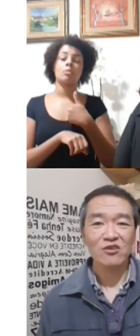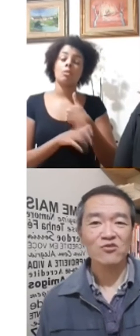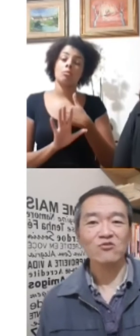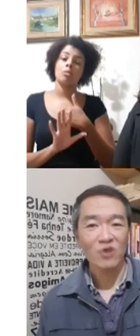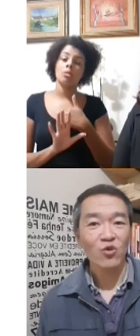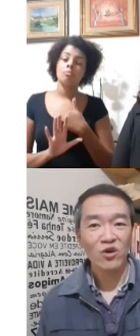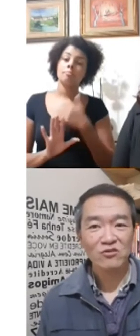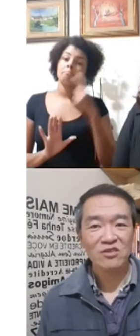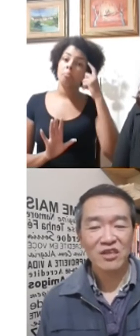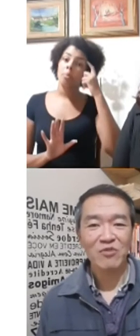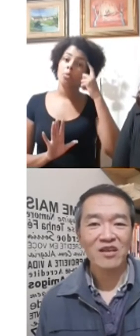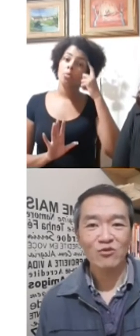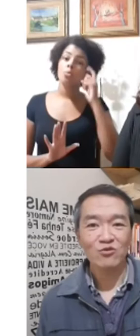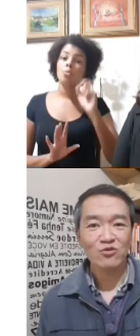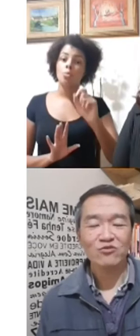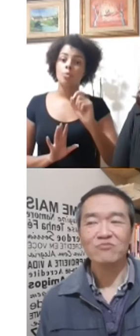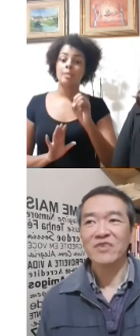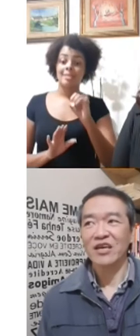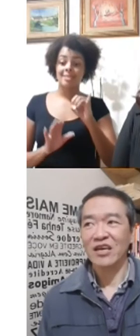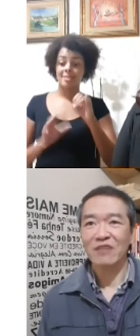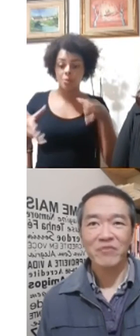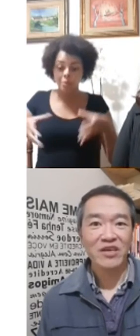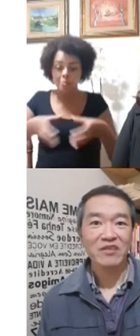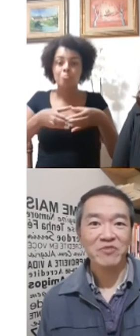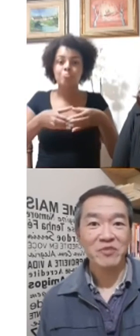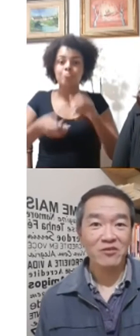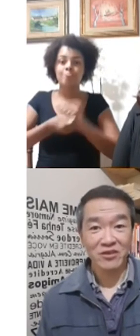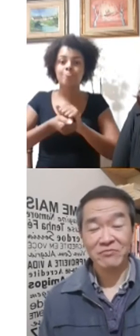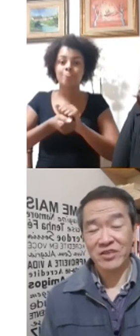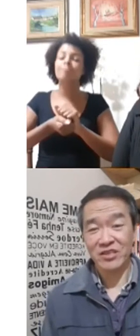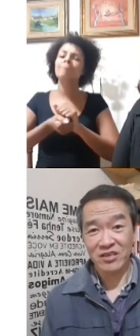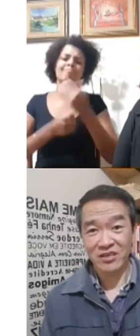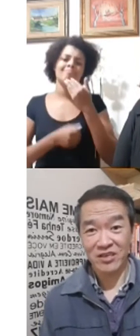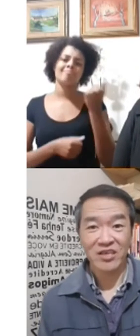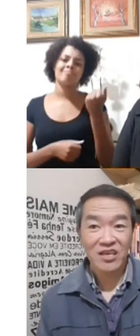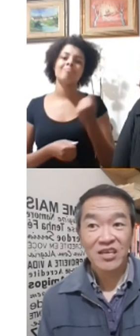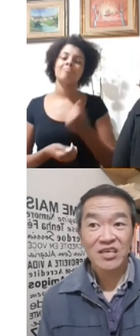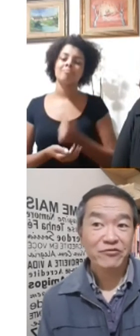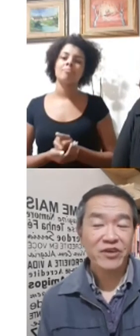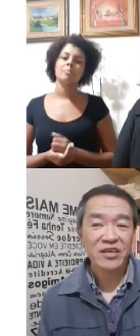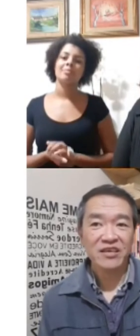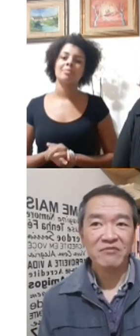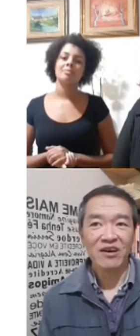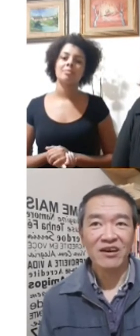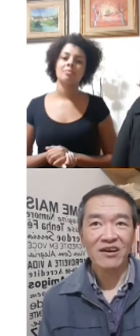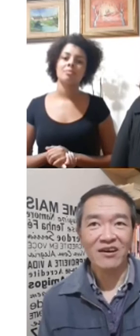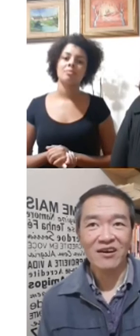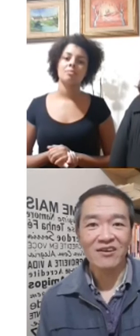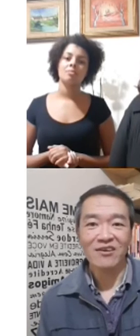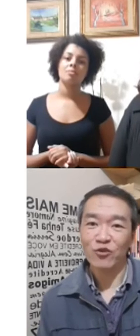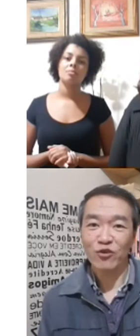destinos, o negócio, quando se trabalha em conjunto, é bem melhor. E ver, né?